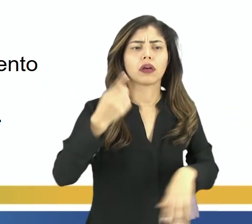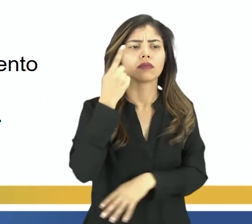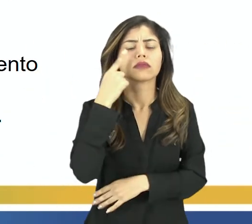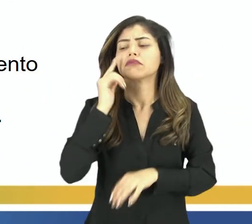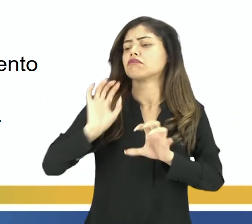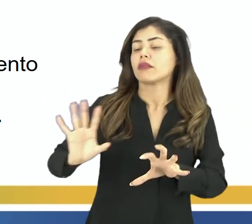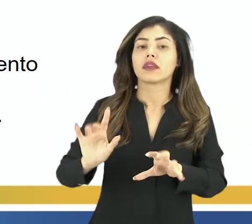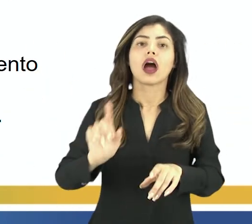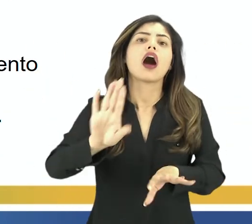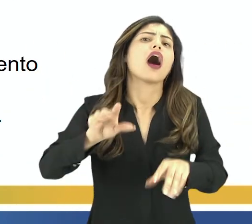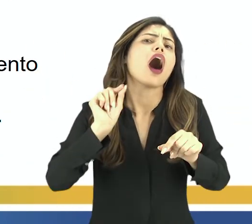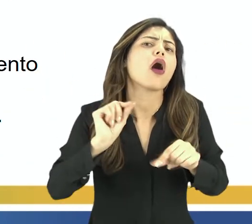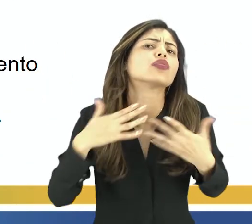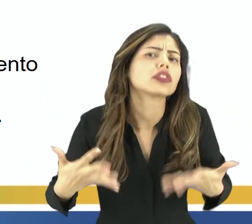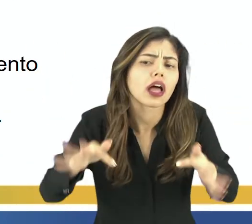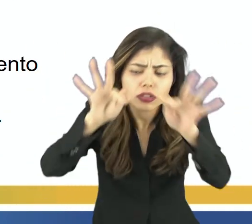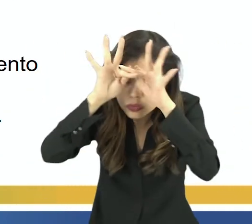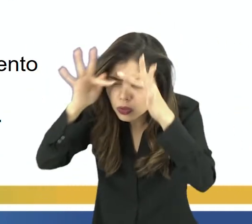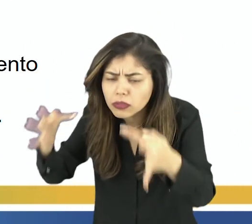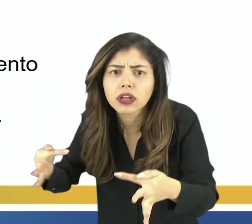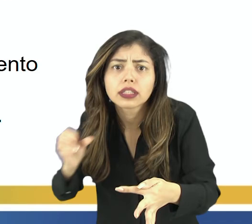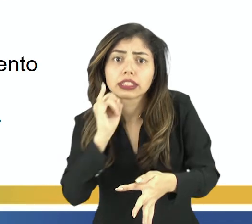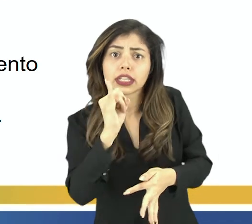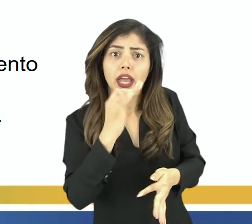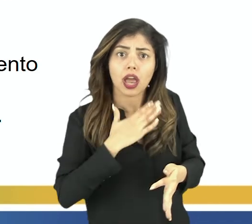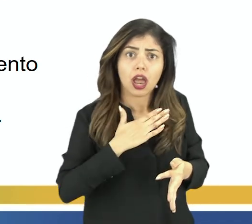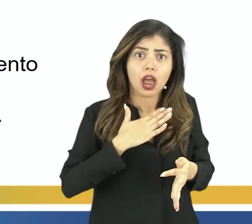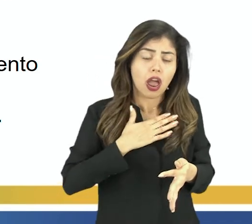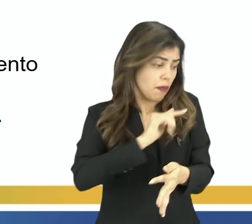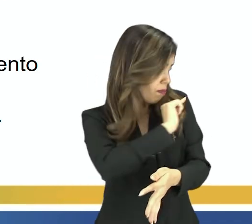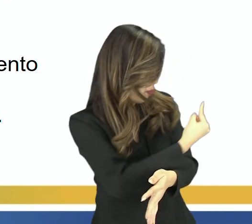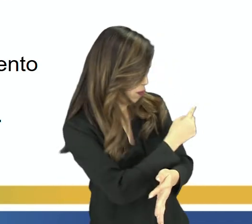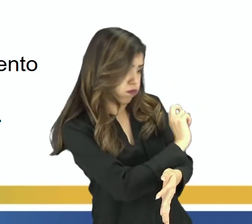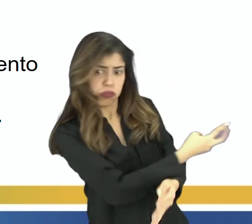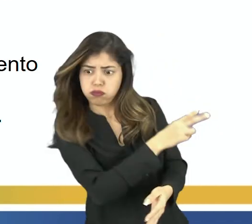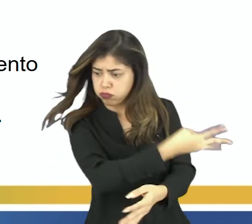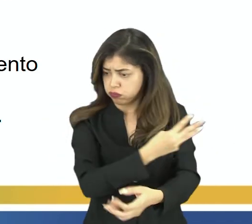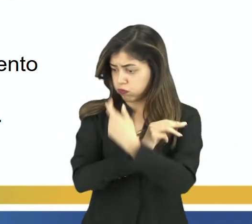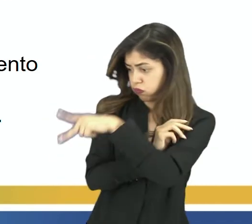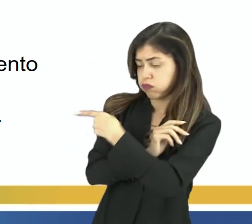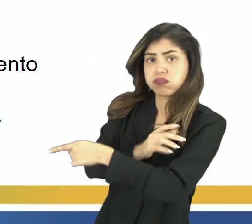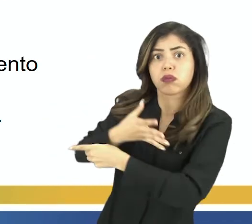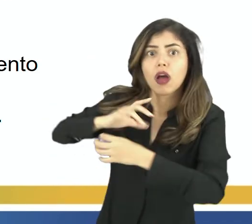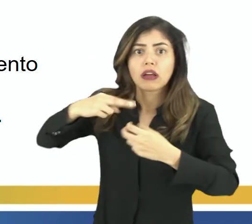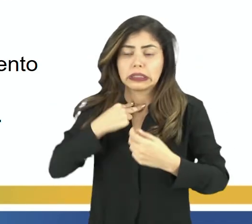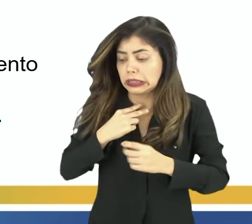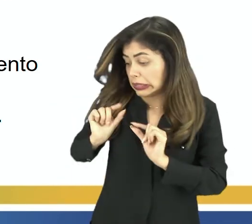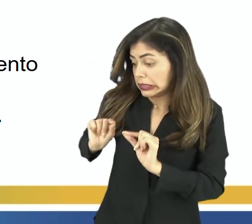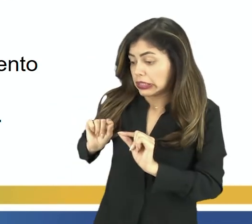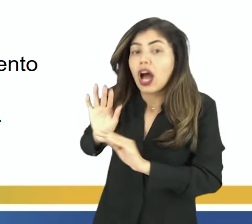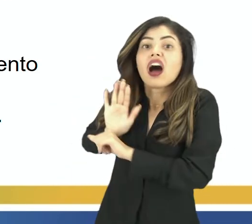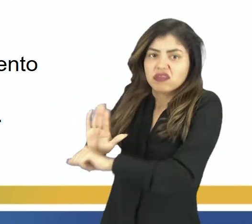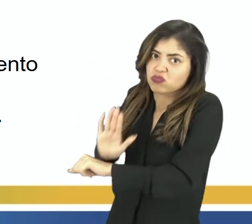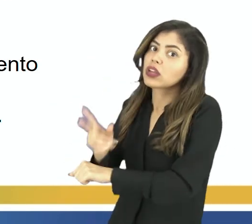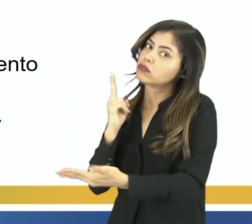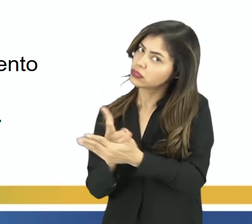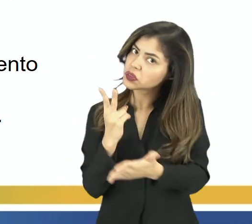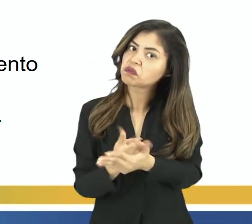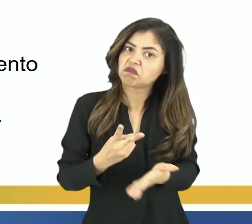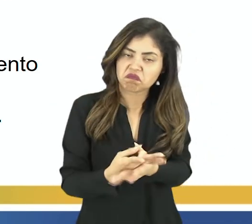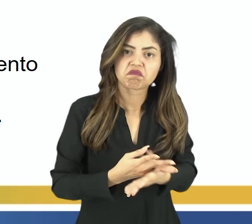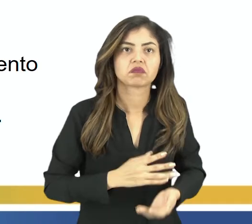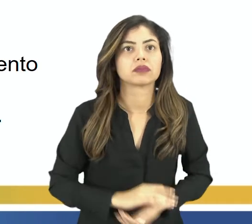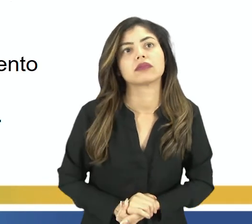sua humildade. Porque quando cai 2 ou 3 do meu lado, eu já me sinto incomodado. E às vezes querendo ajudar e ajudando quando